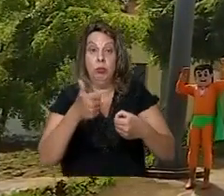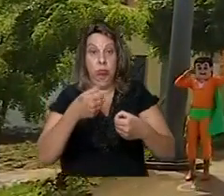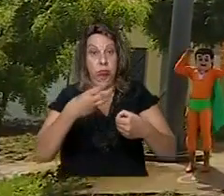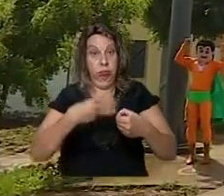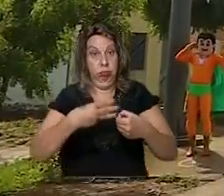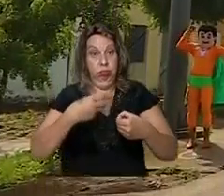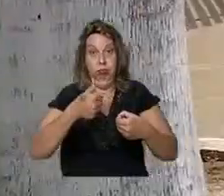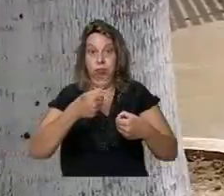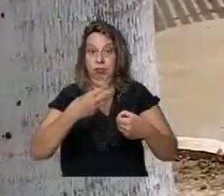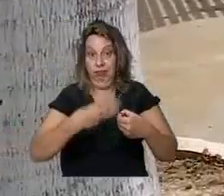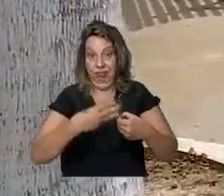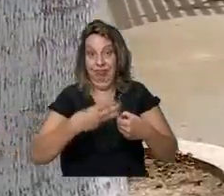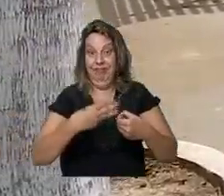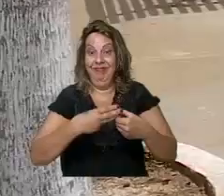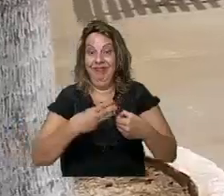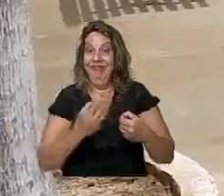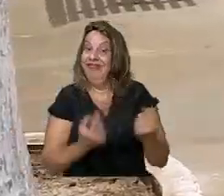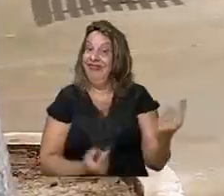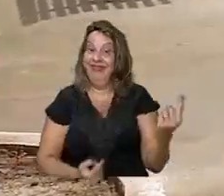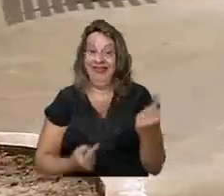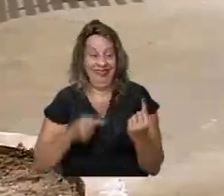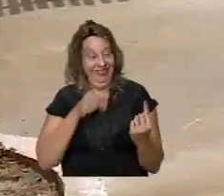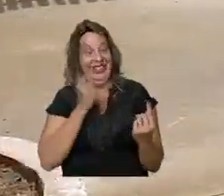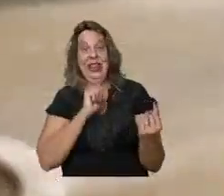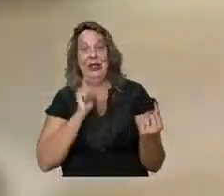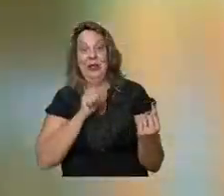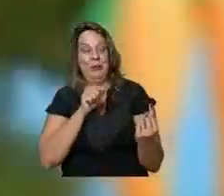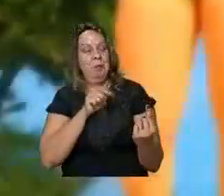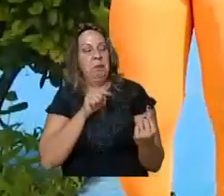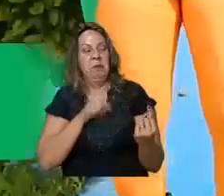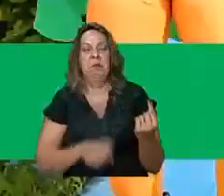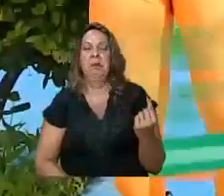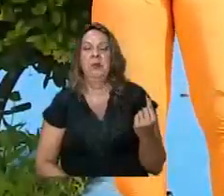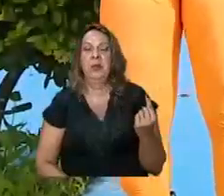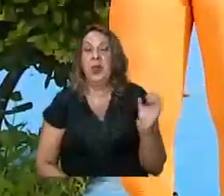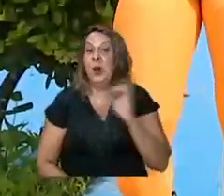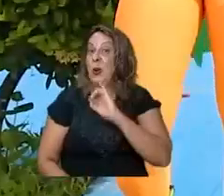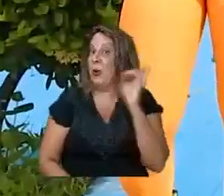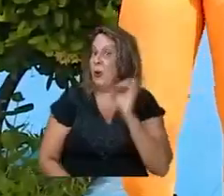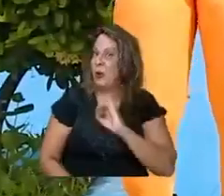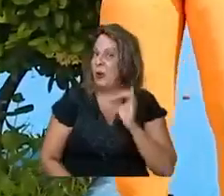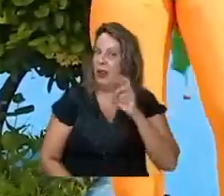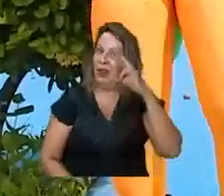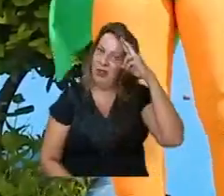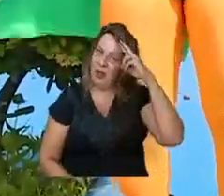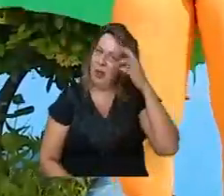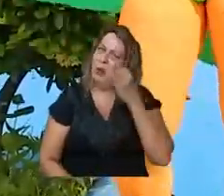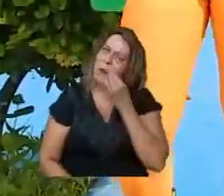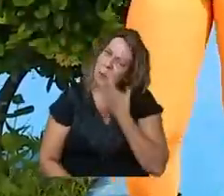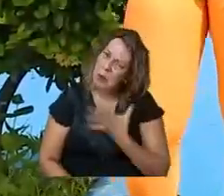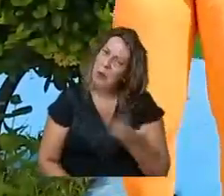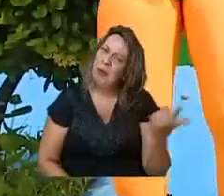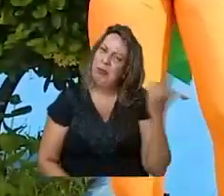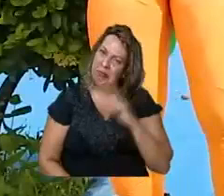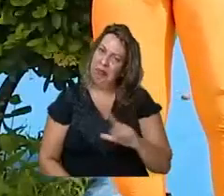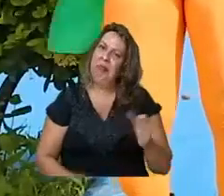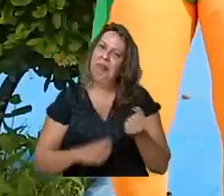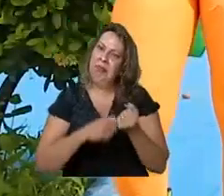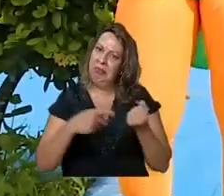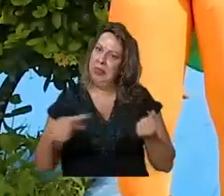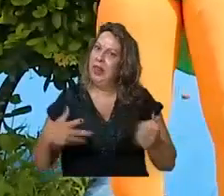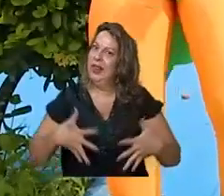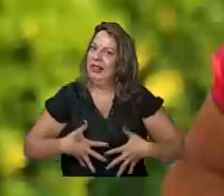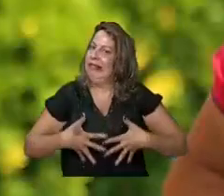E por falar nele, olha ele aí chegando para falar com a gente. Olha, Rogério, foi muito bom ter sido contemplado no Caju Cap. Estou